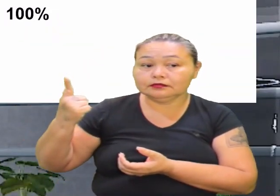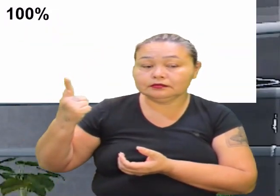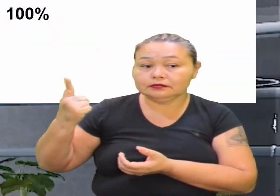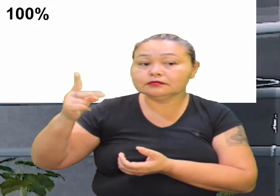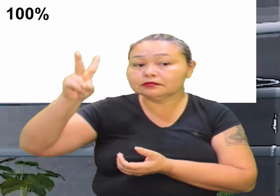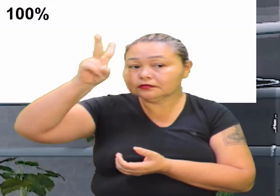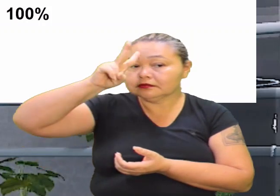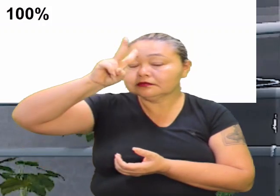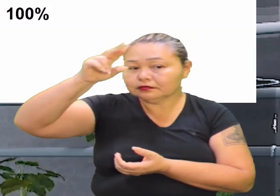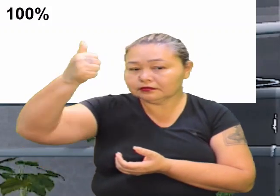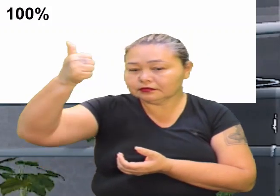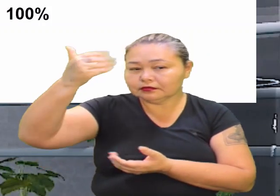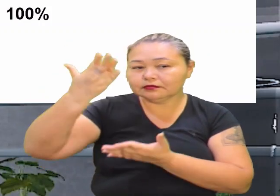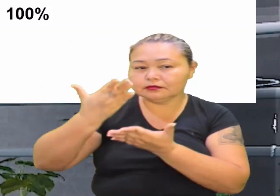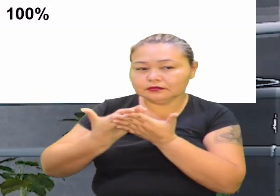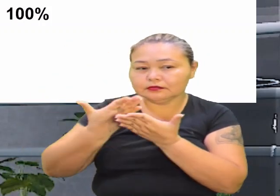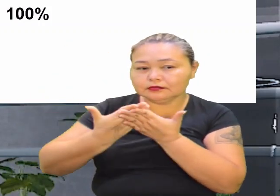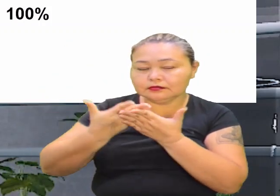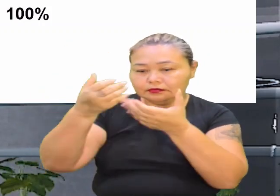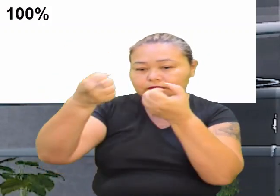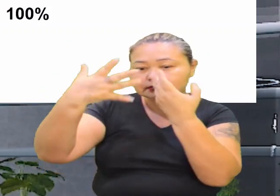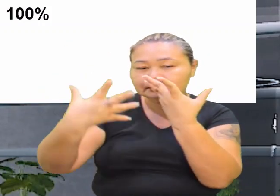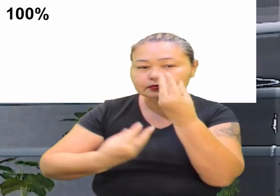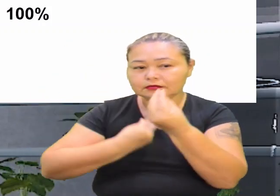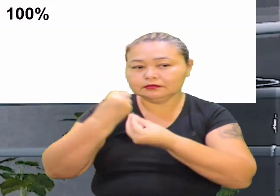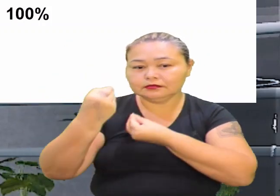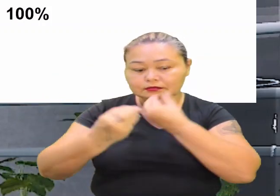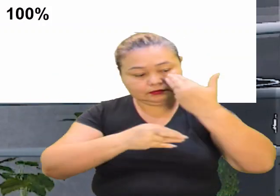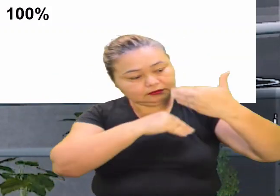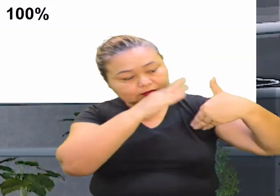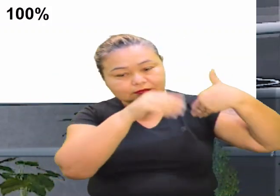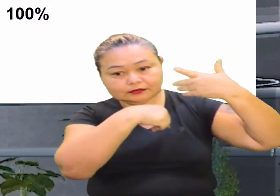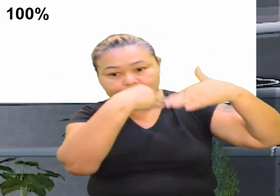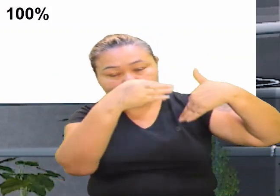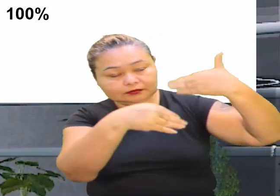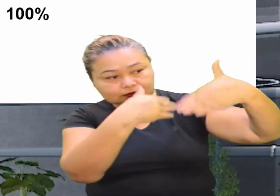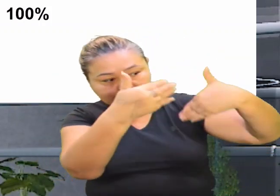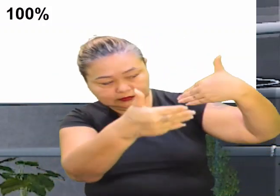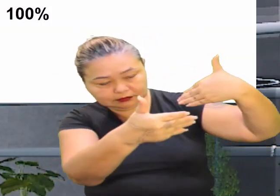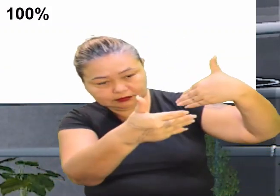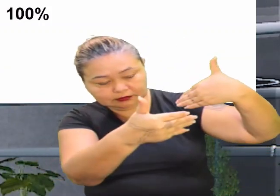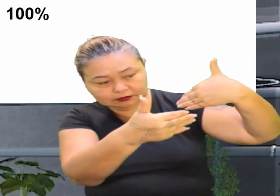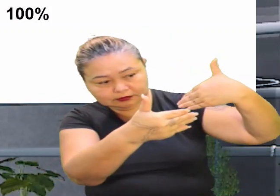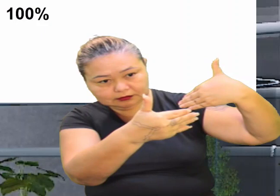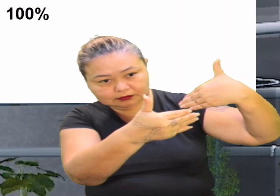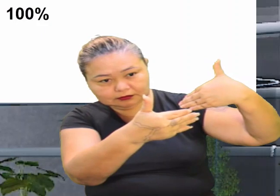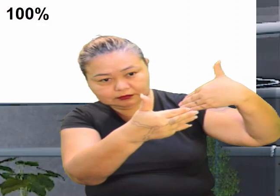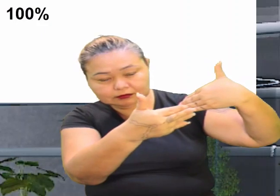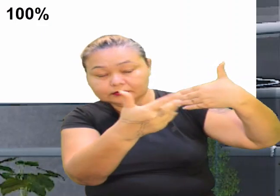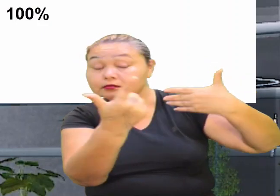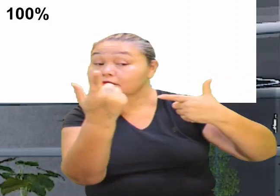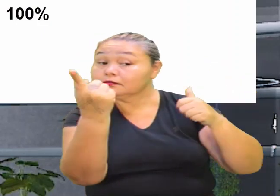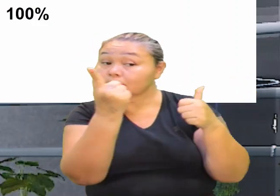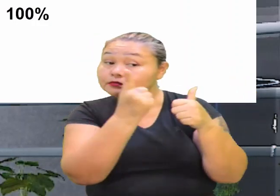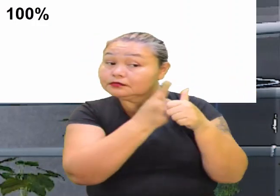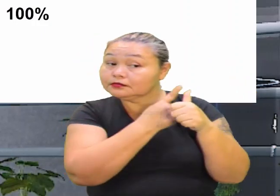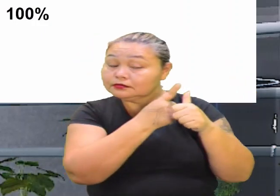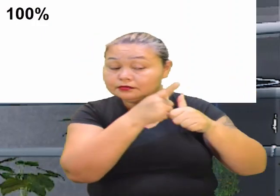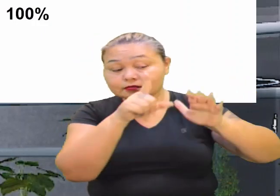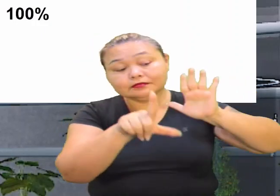Lembra, na primeira aula nós explicamos como se deu essa evolução, esse processo. Na primeira lei mendeliana,